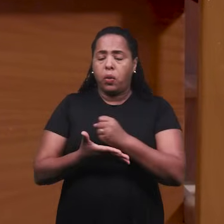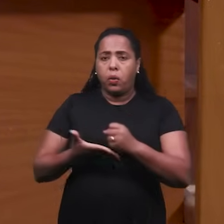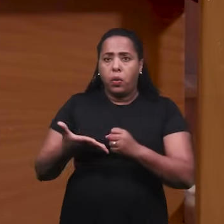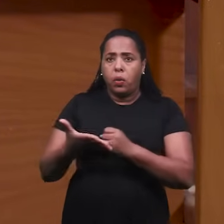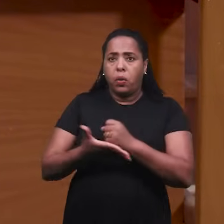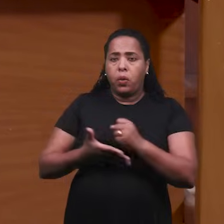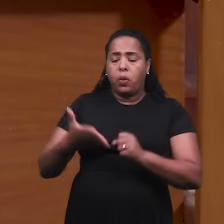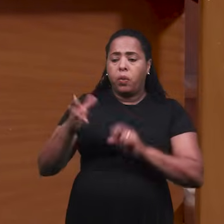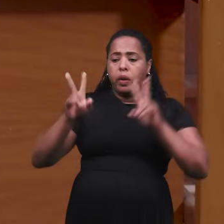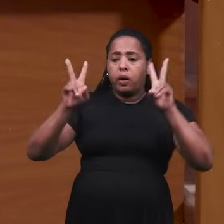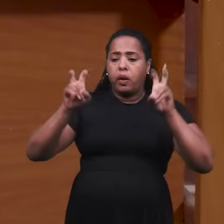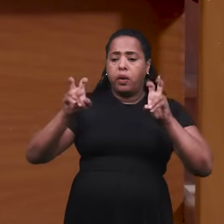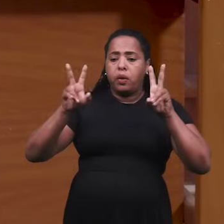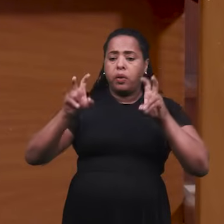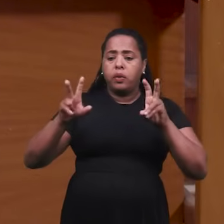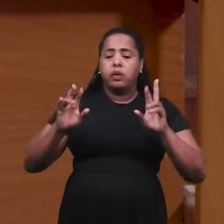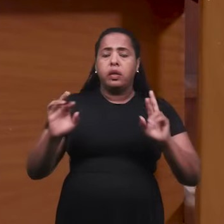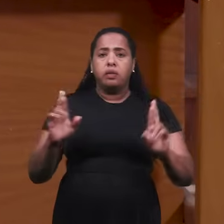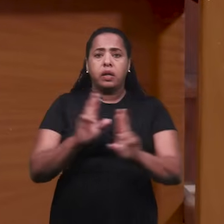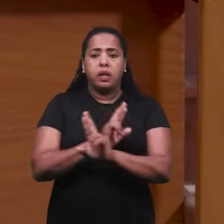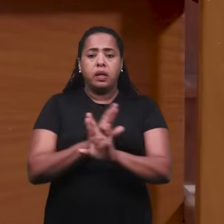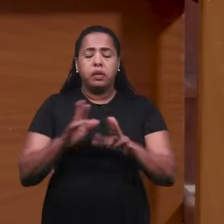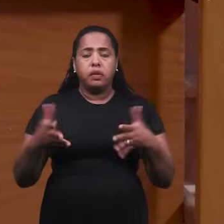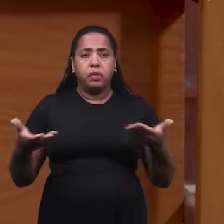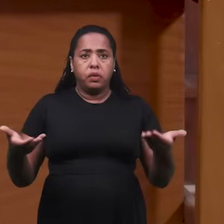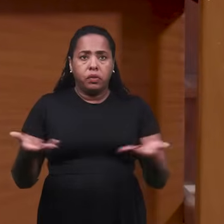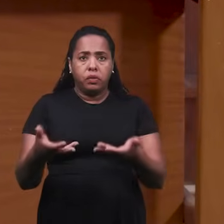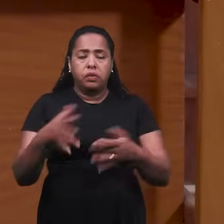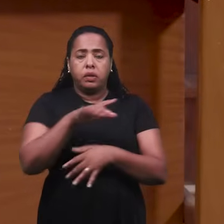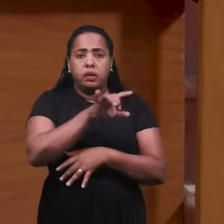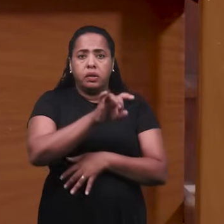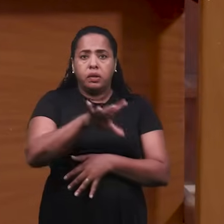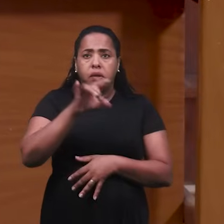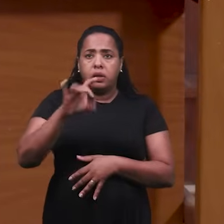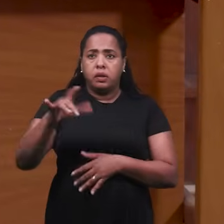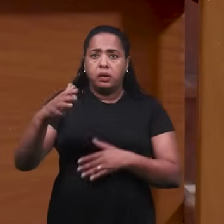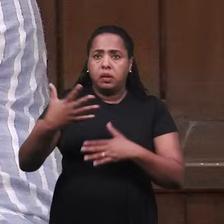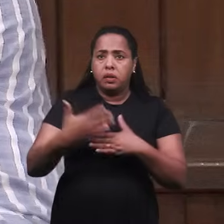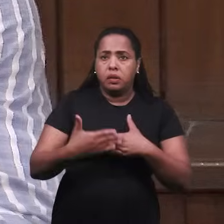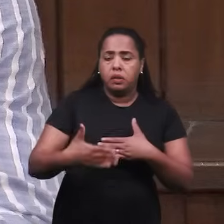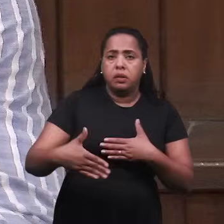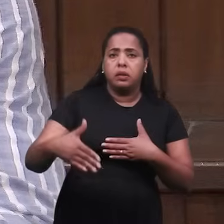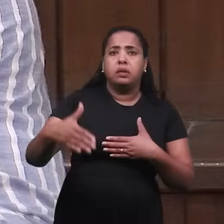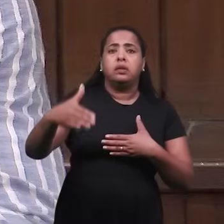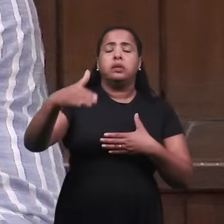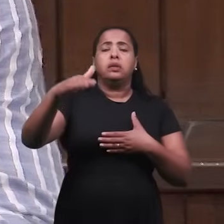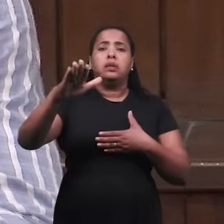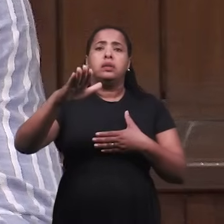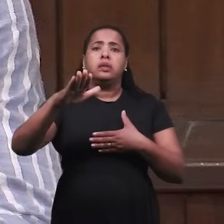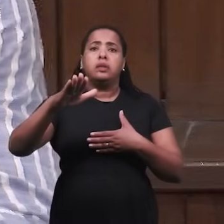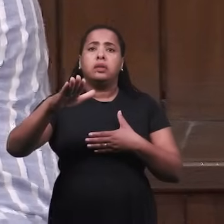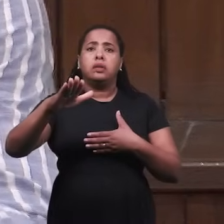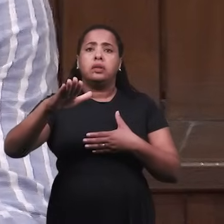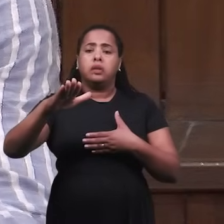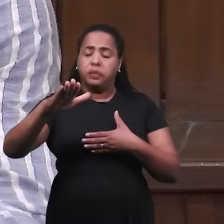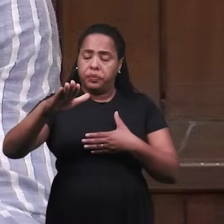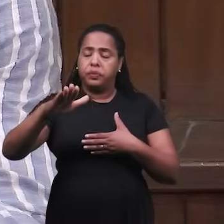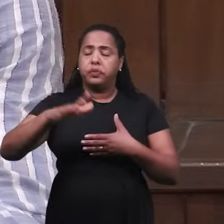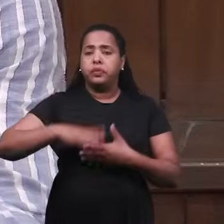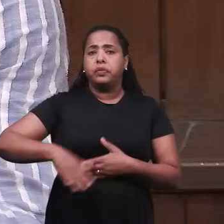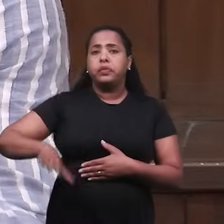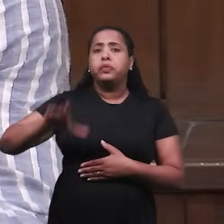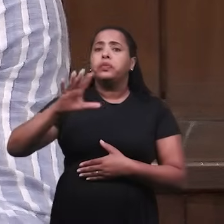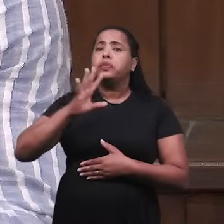do tema que estaremos tratando, para que os irmãos possam, a partir de então, a partir deste